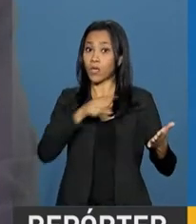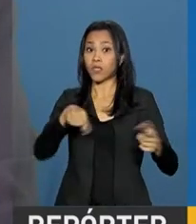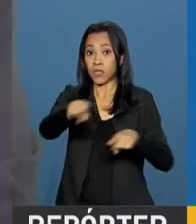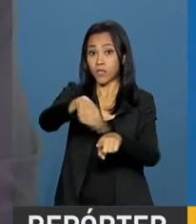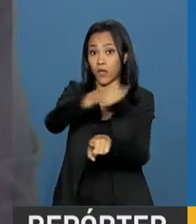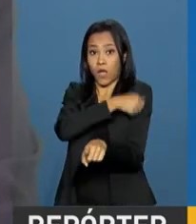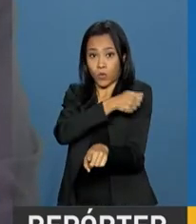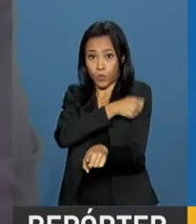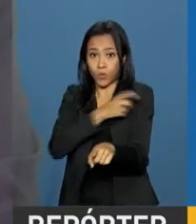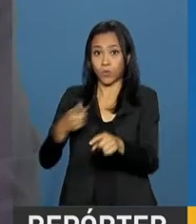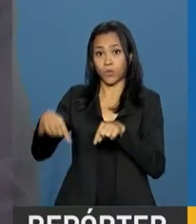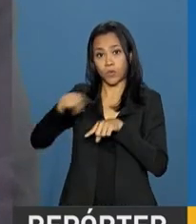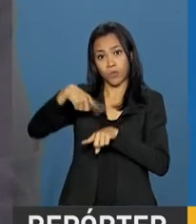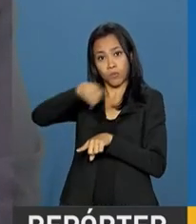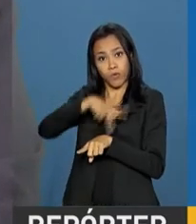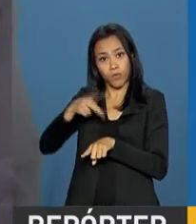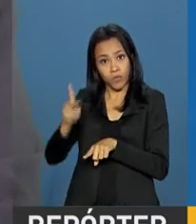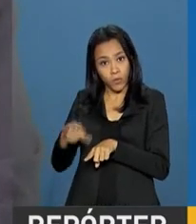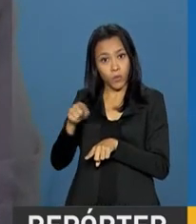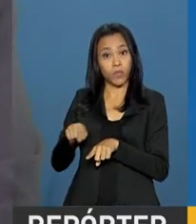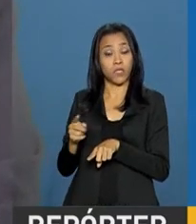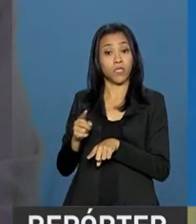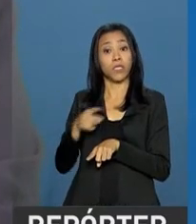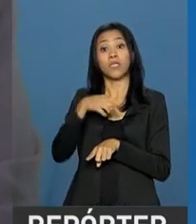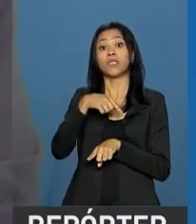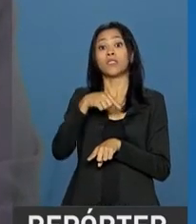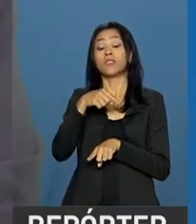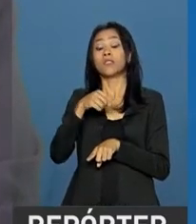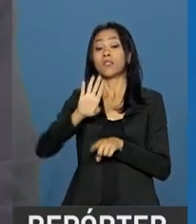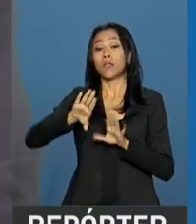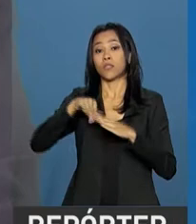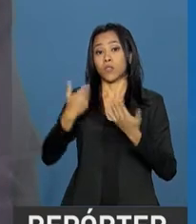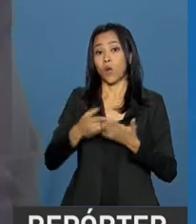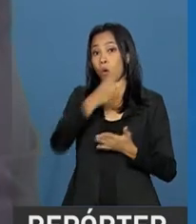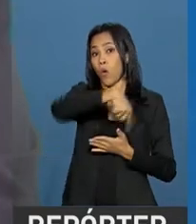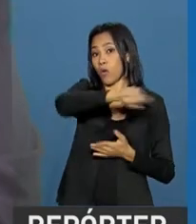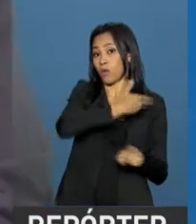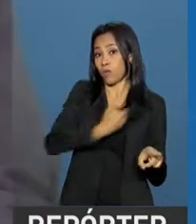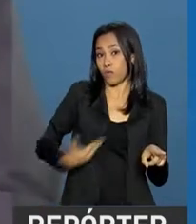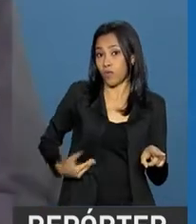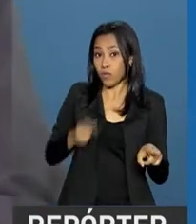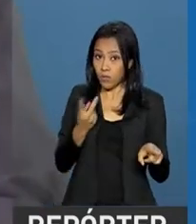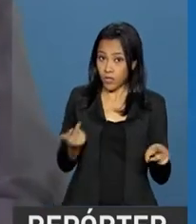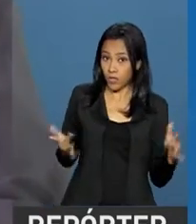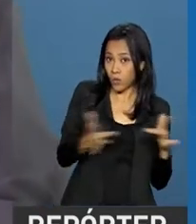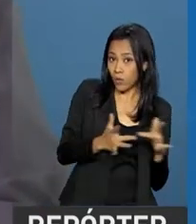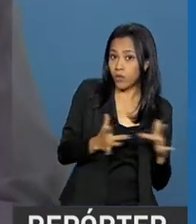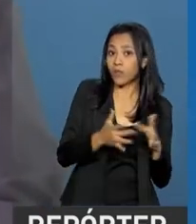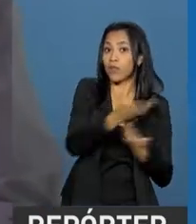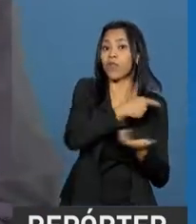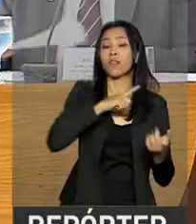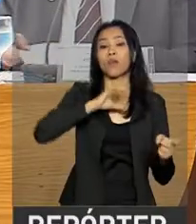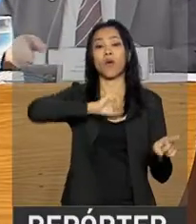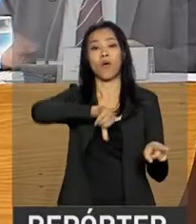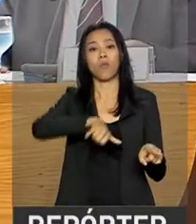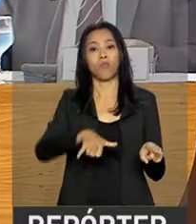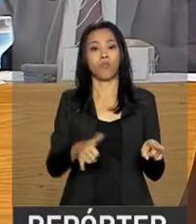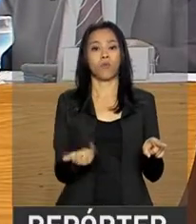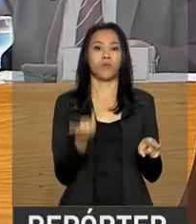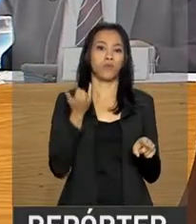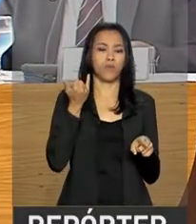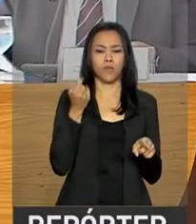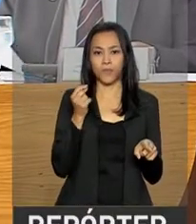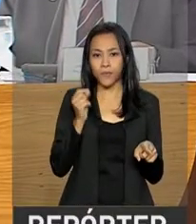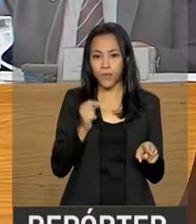com professores de escolas da rede pública para que eles tenham a oportunidade de desenvolver